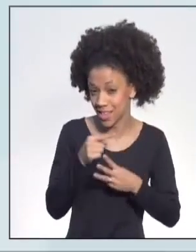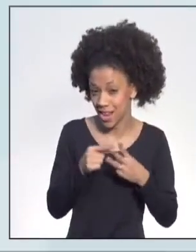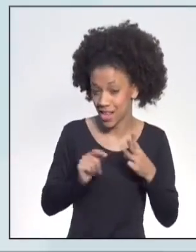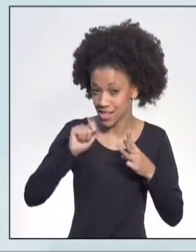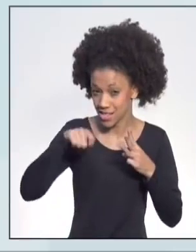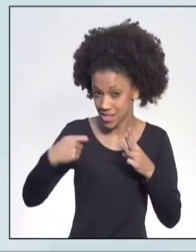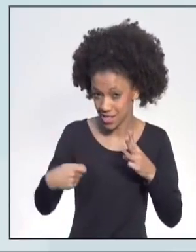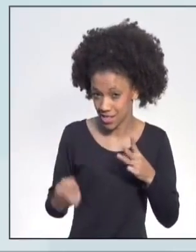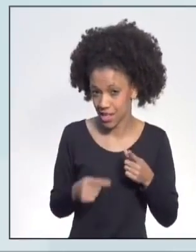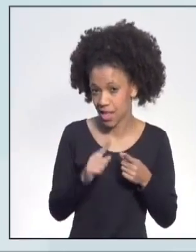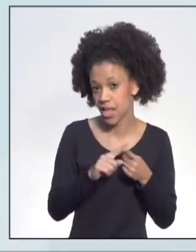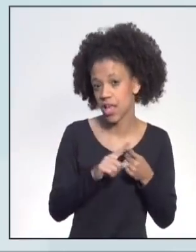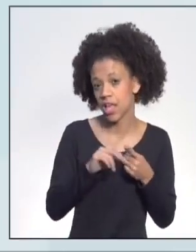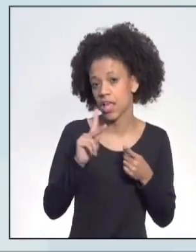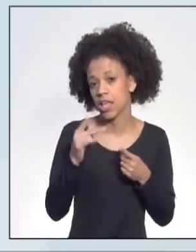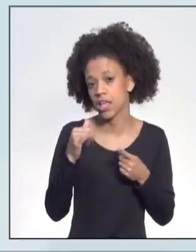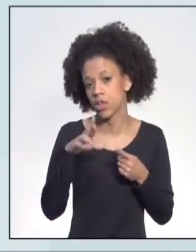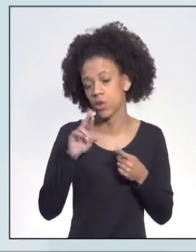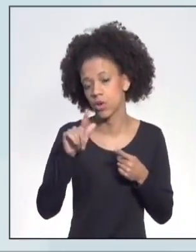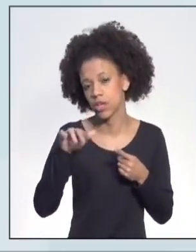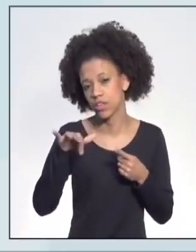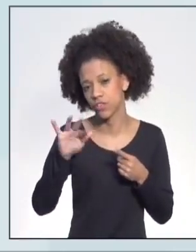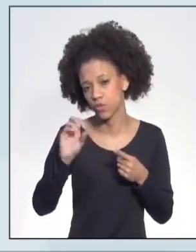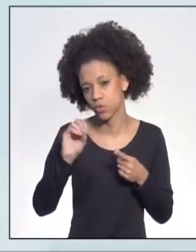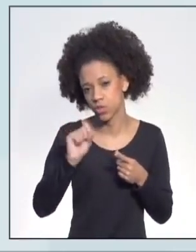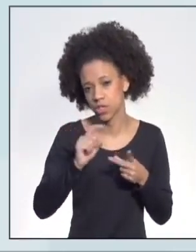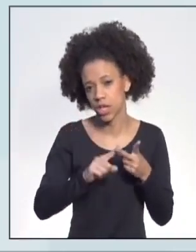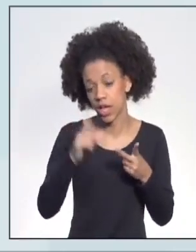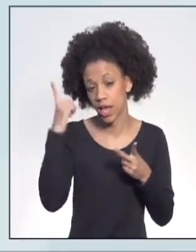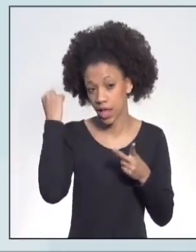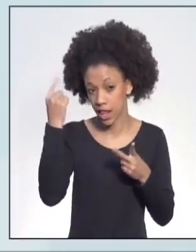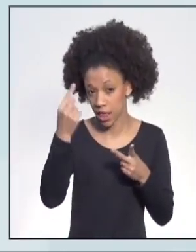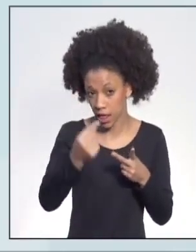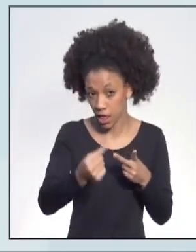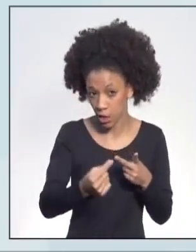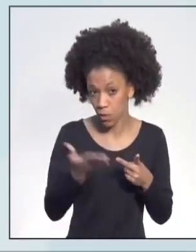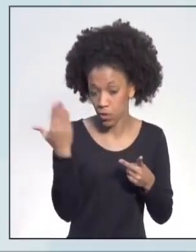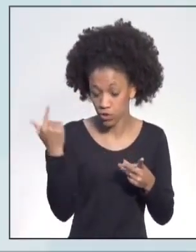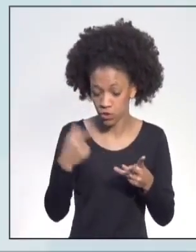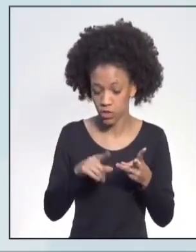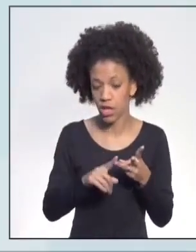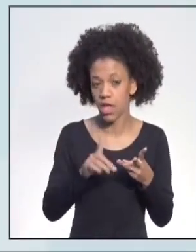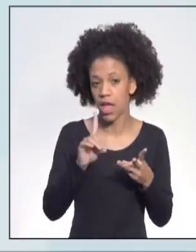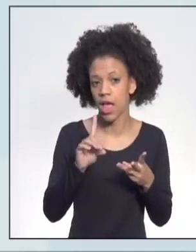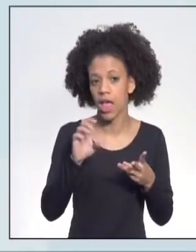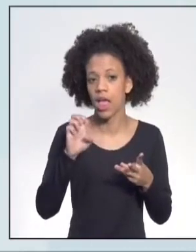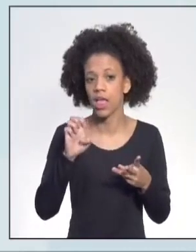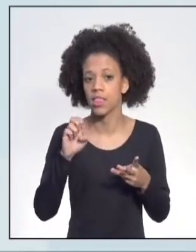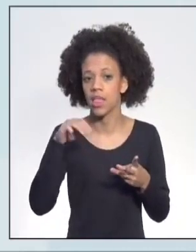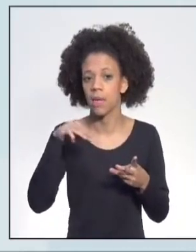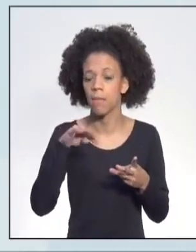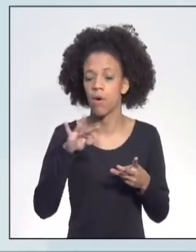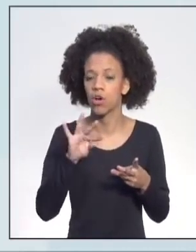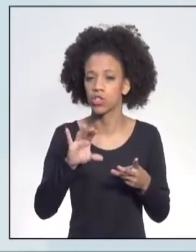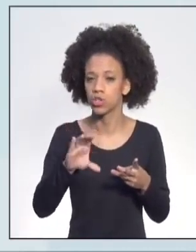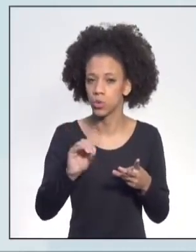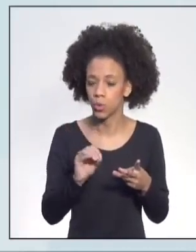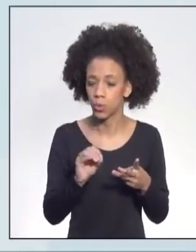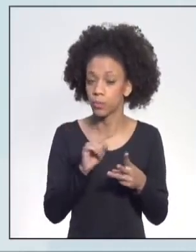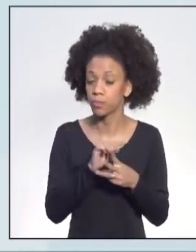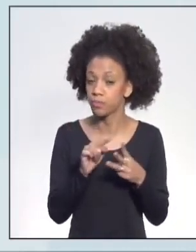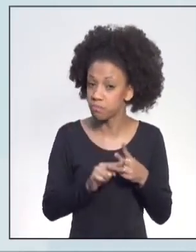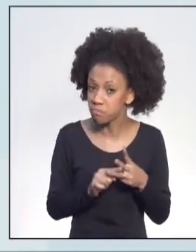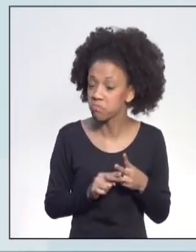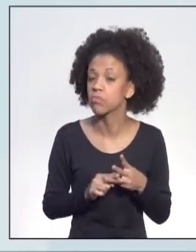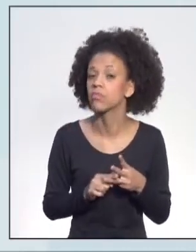hieroglifos, grego antigo e demótico, que é a linguagem grega. Isso permitiu a decodificação